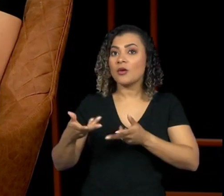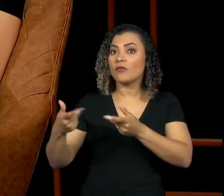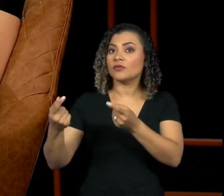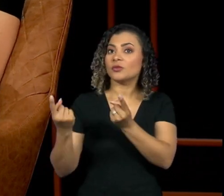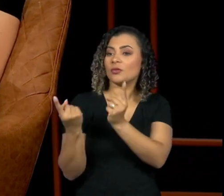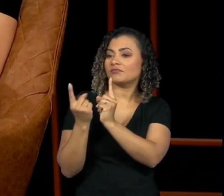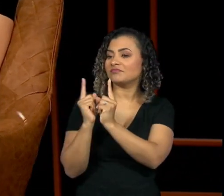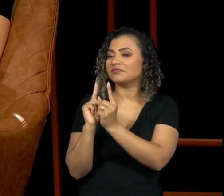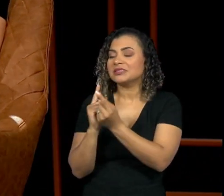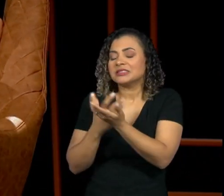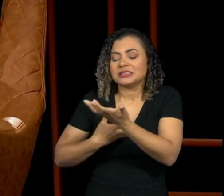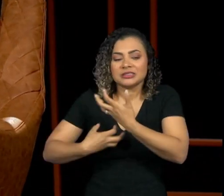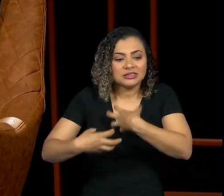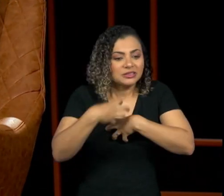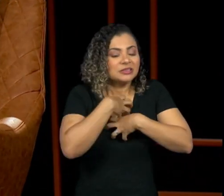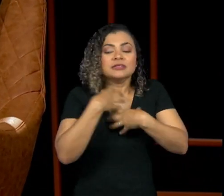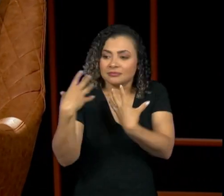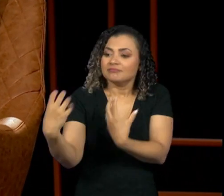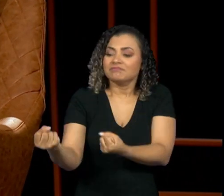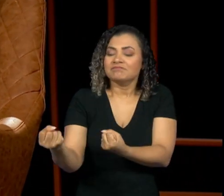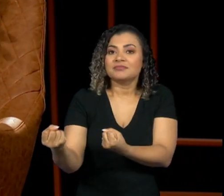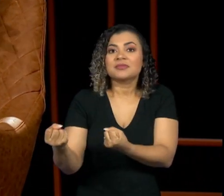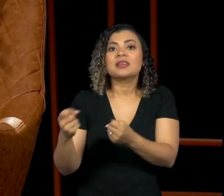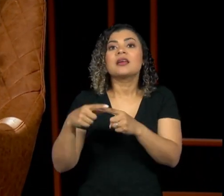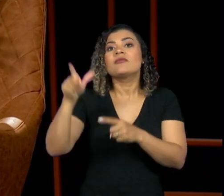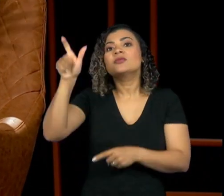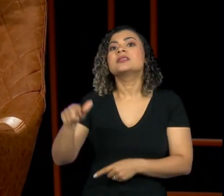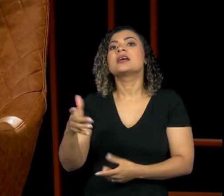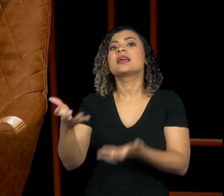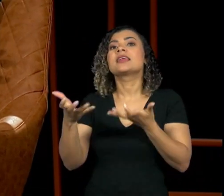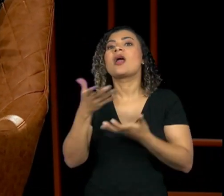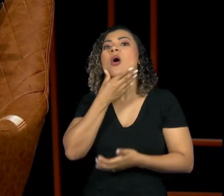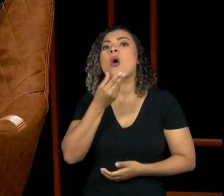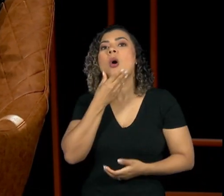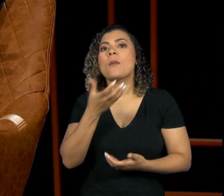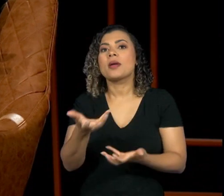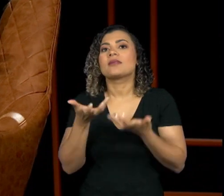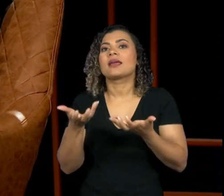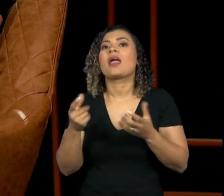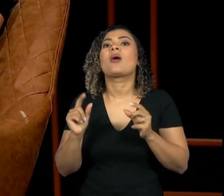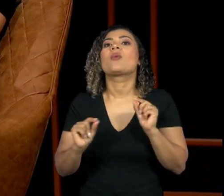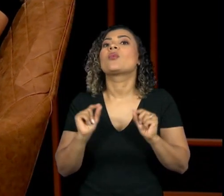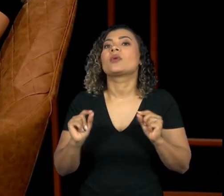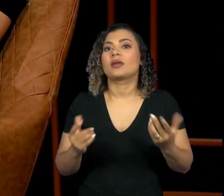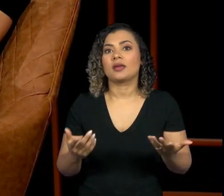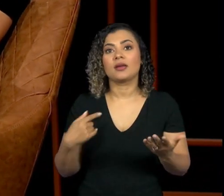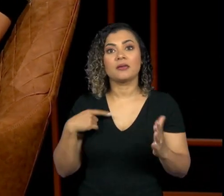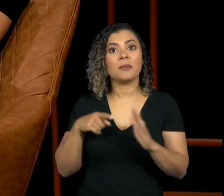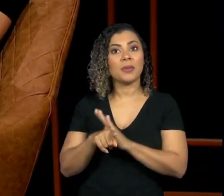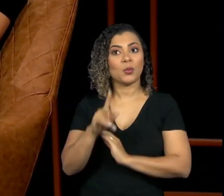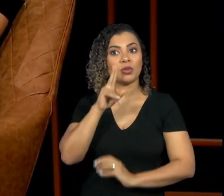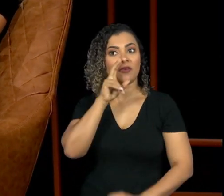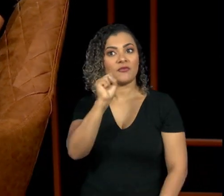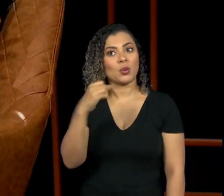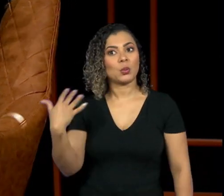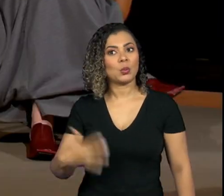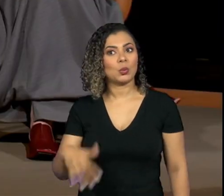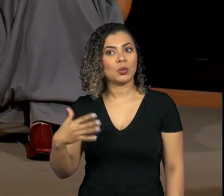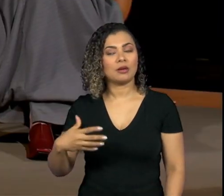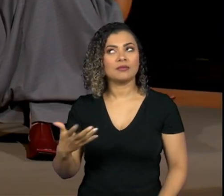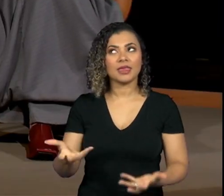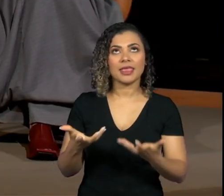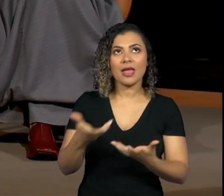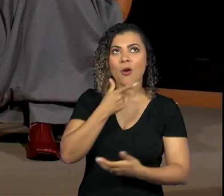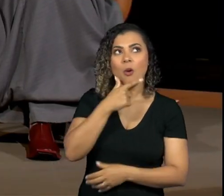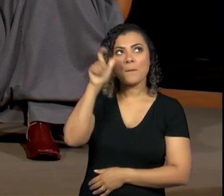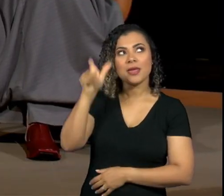ele. Ele me perguntou, que homem você quer que eu seja? Foi uma pergunta forte para mim, assim.